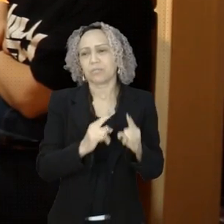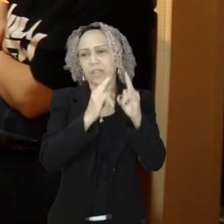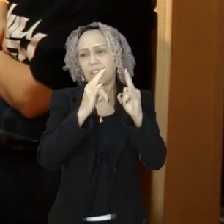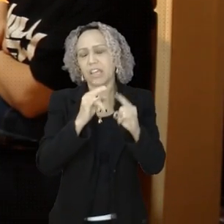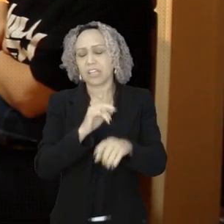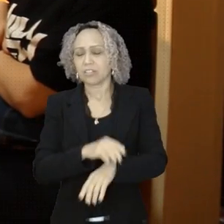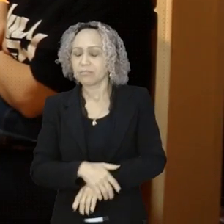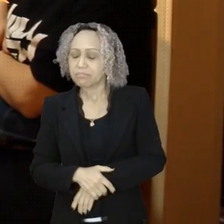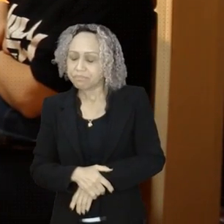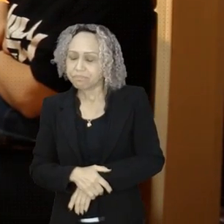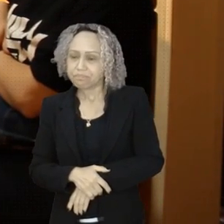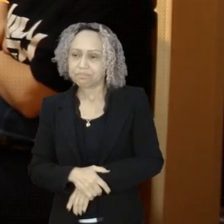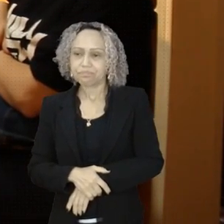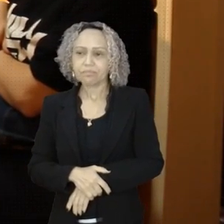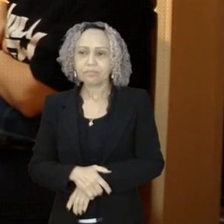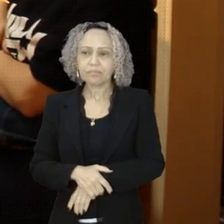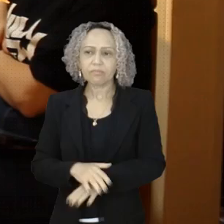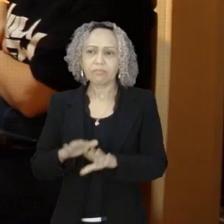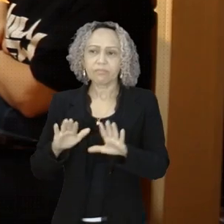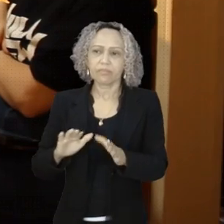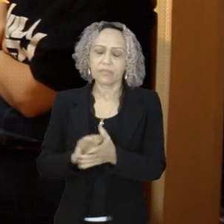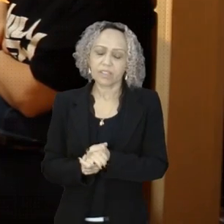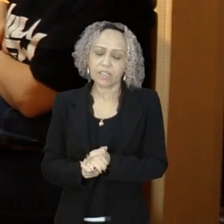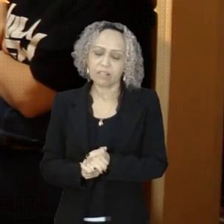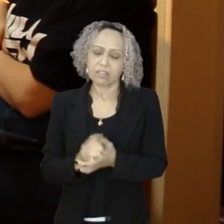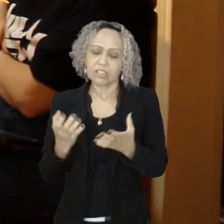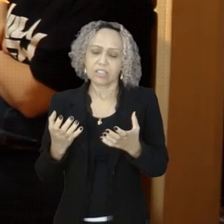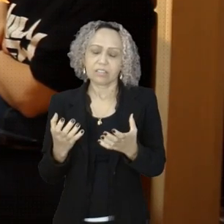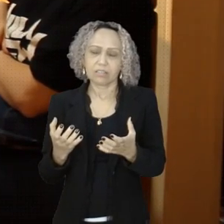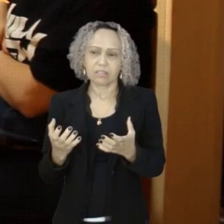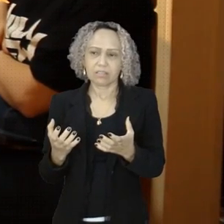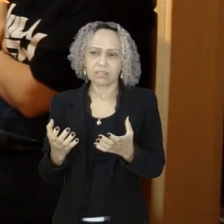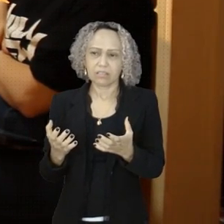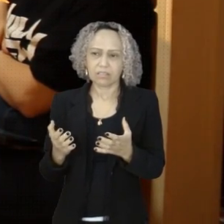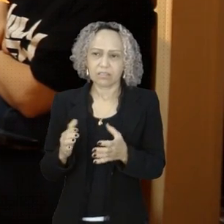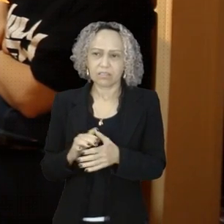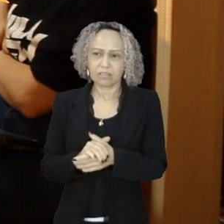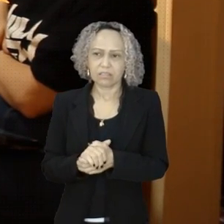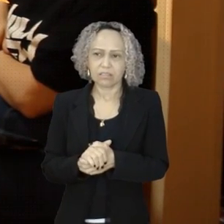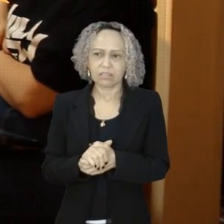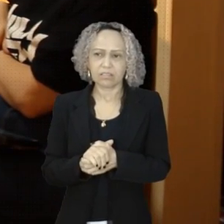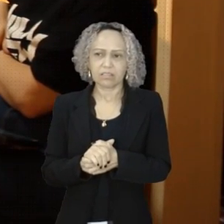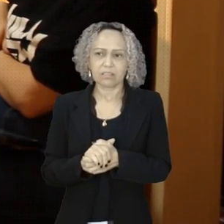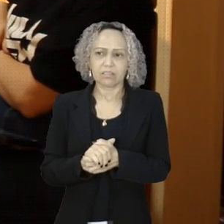tombar o canto do mercado. E aí